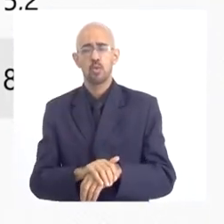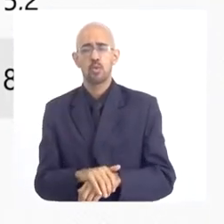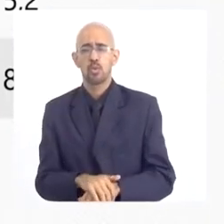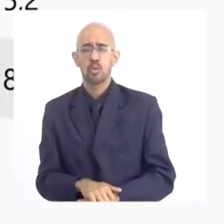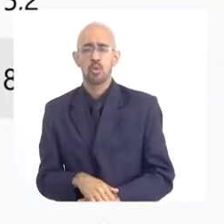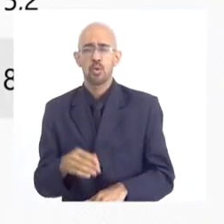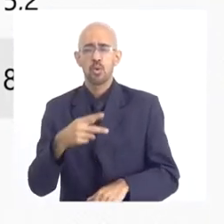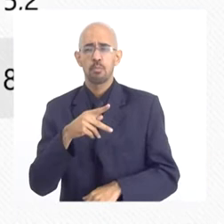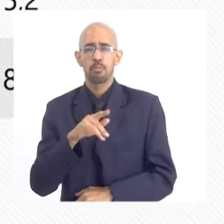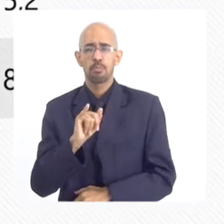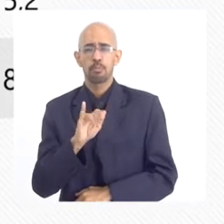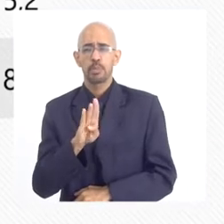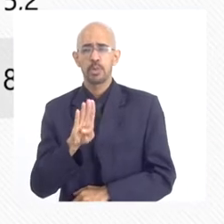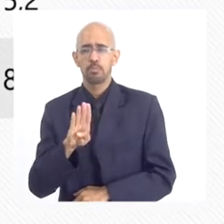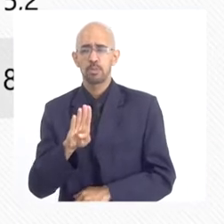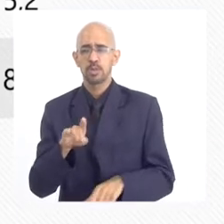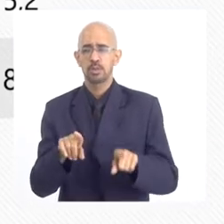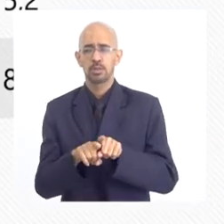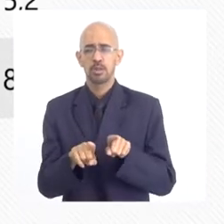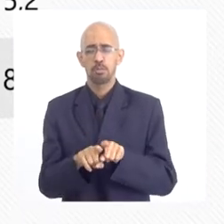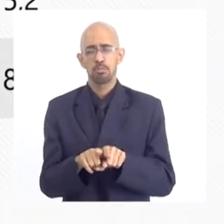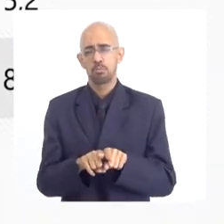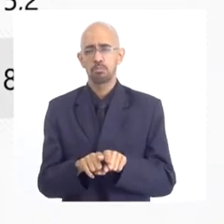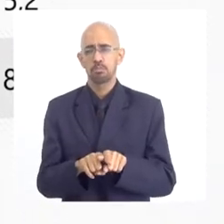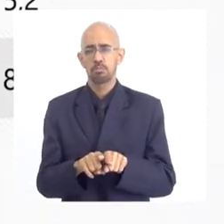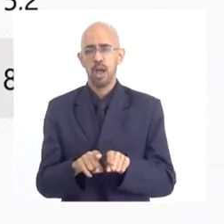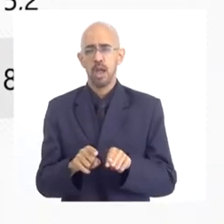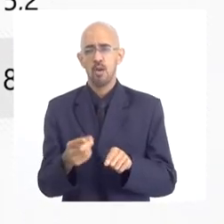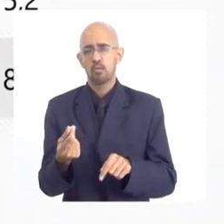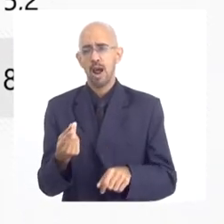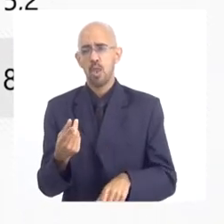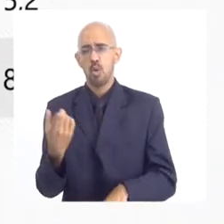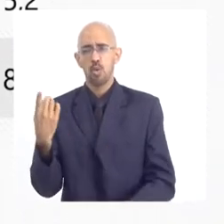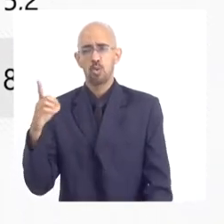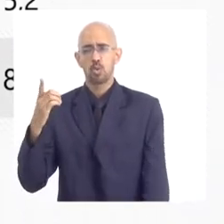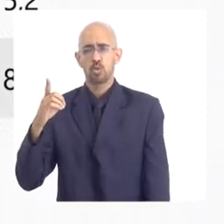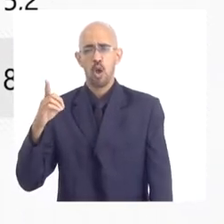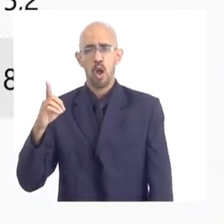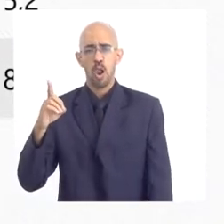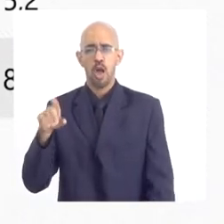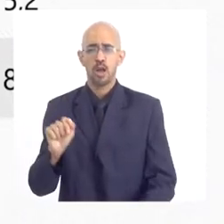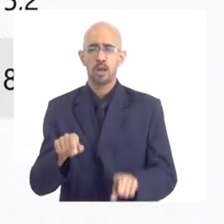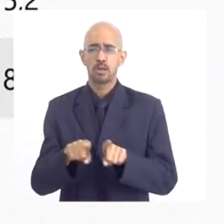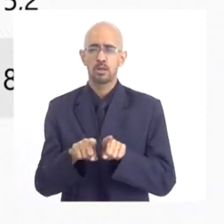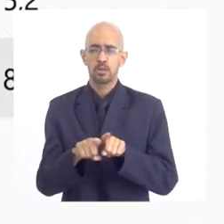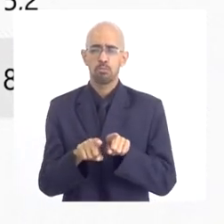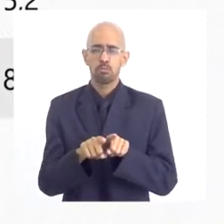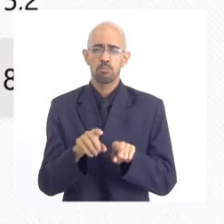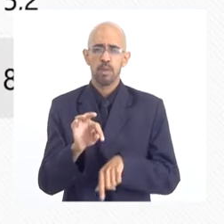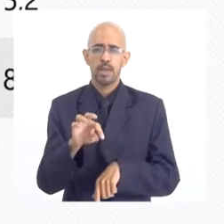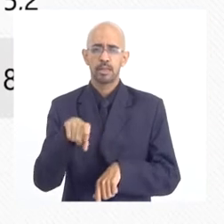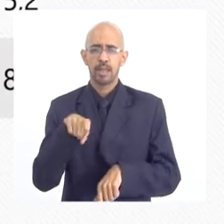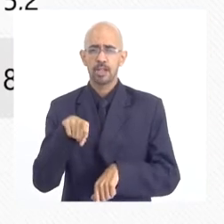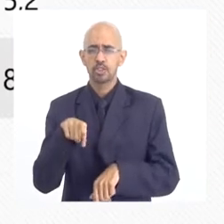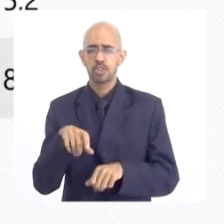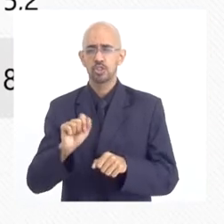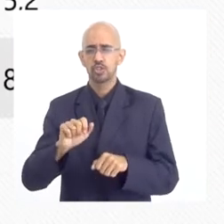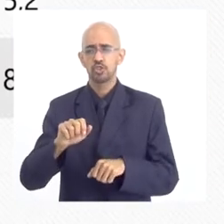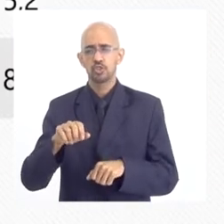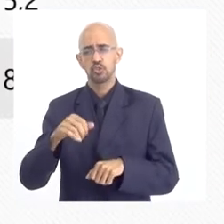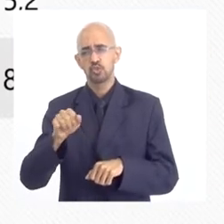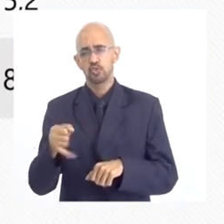o PIB, taxa de câmbio, e a própria taxa de juros, né? A taxa de juros